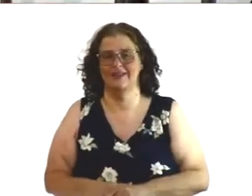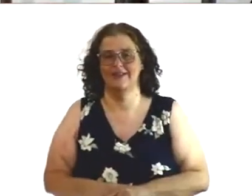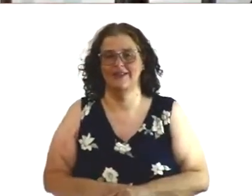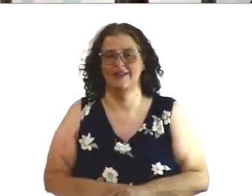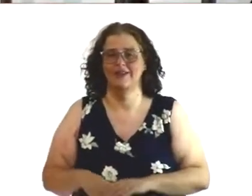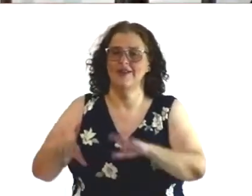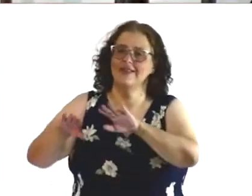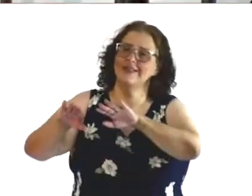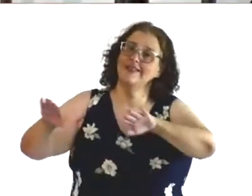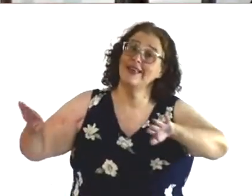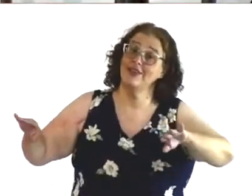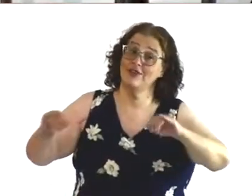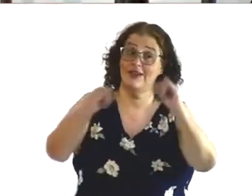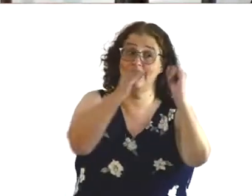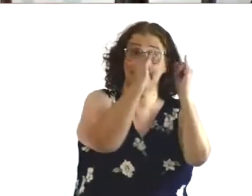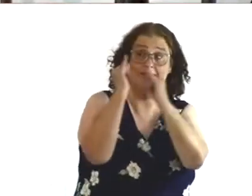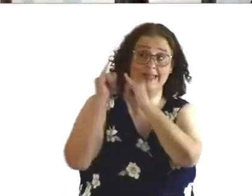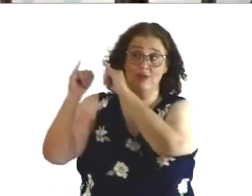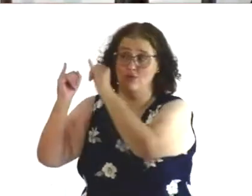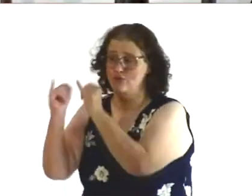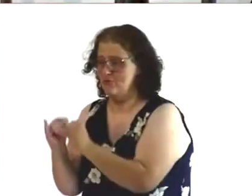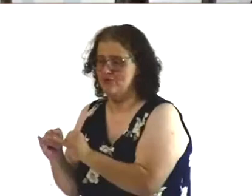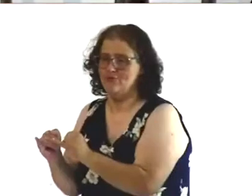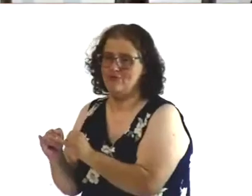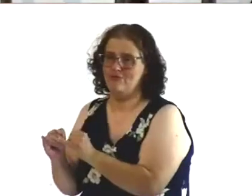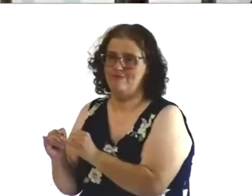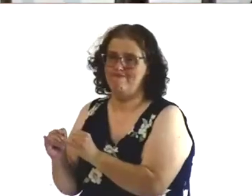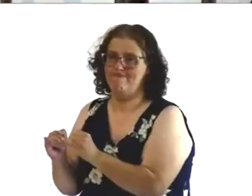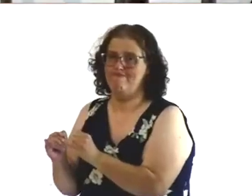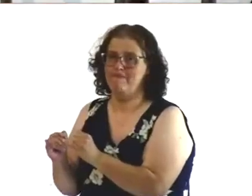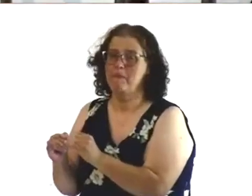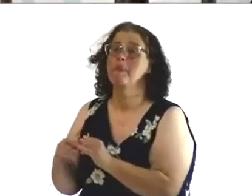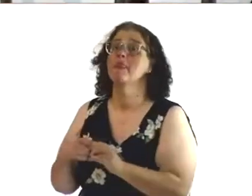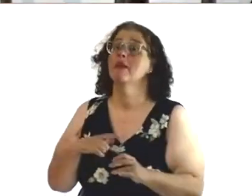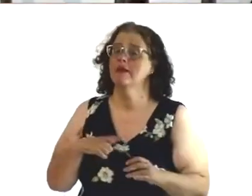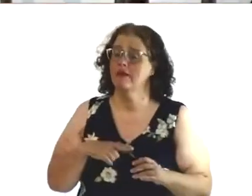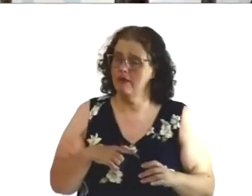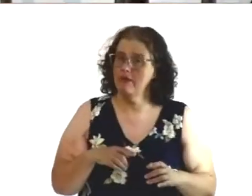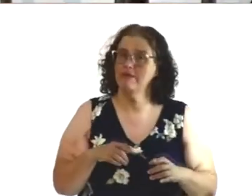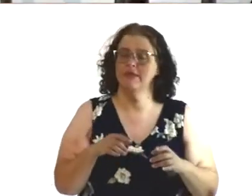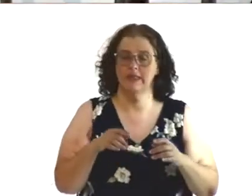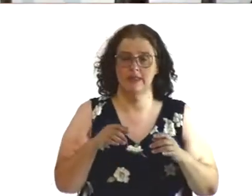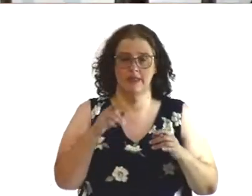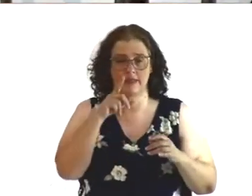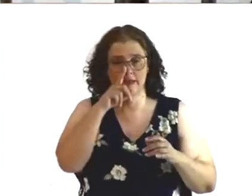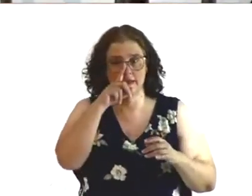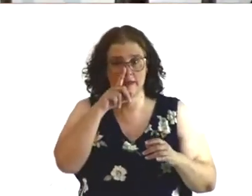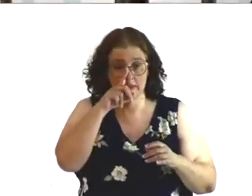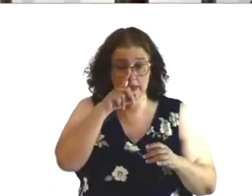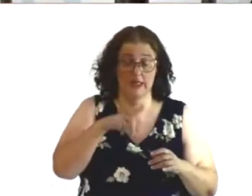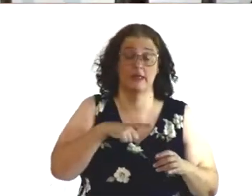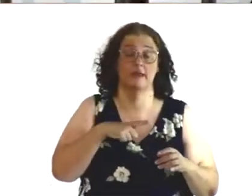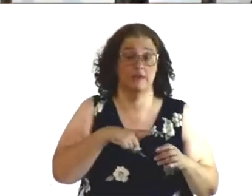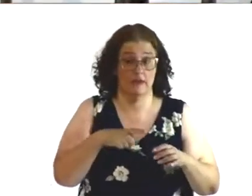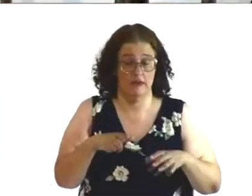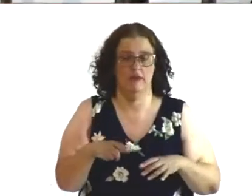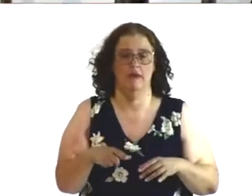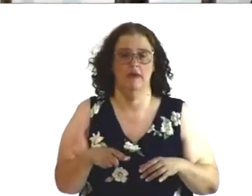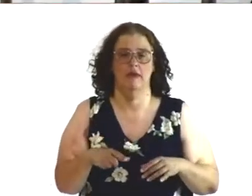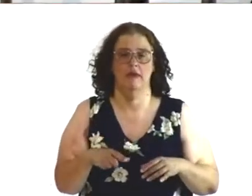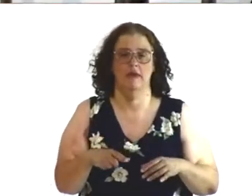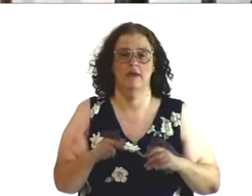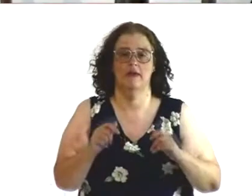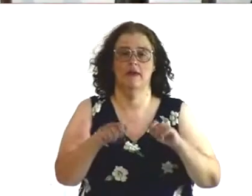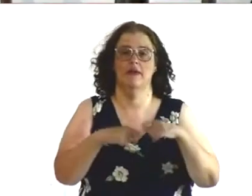seus ídolos, correm riscos, aqui a história conta, dão a